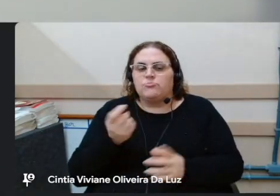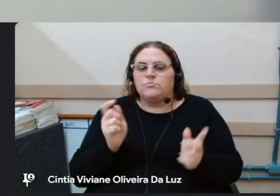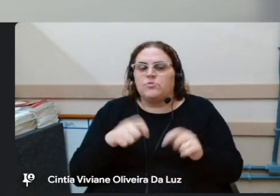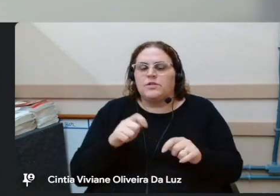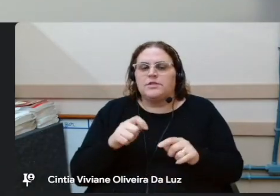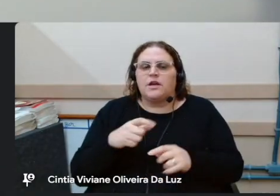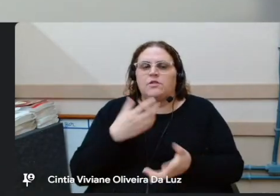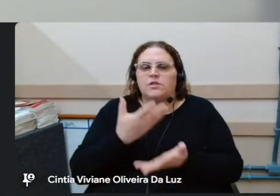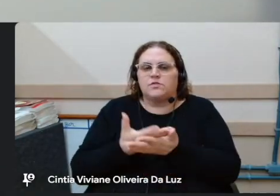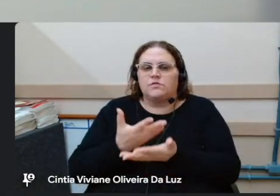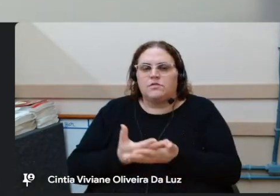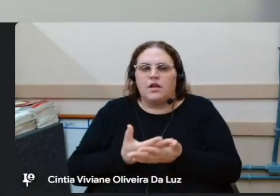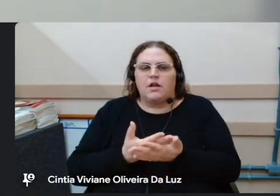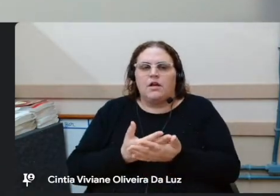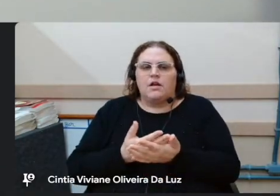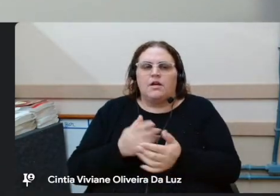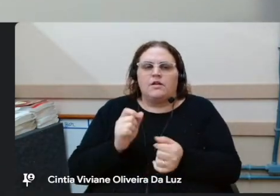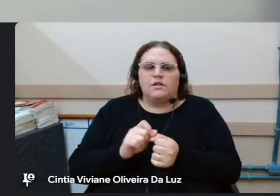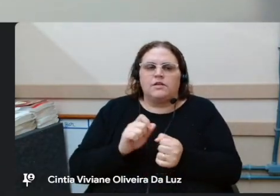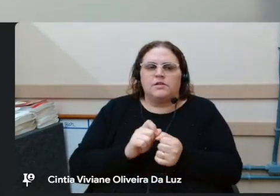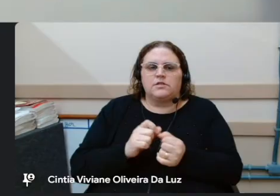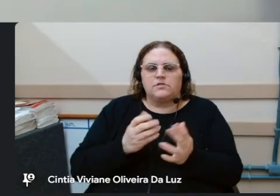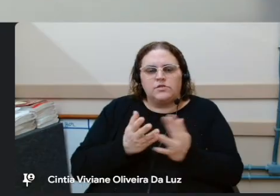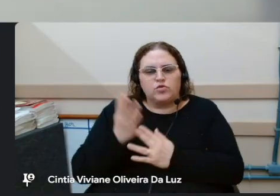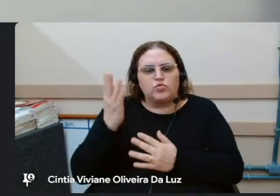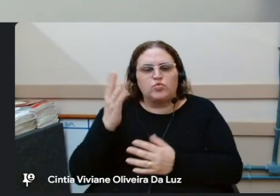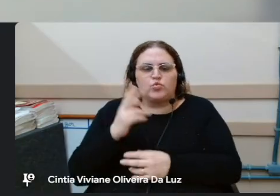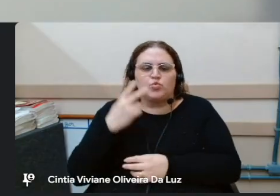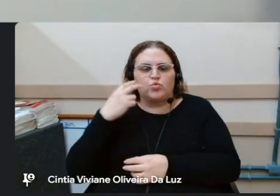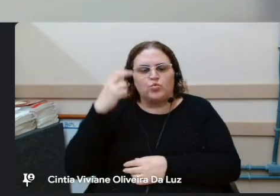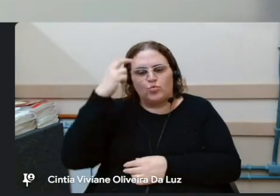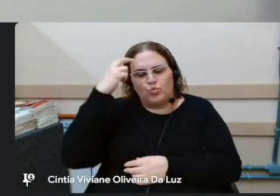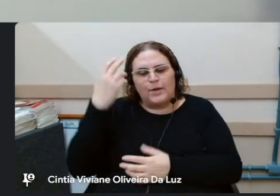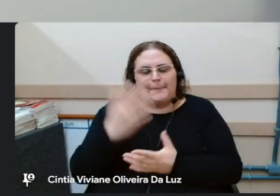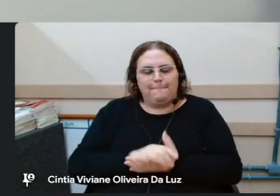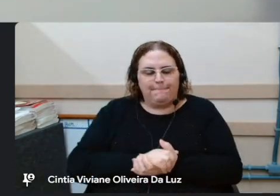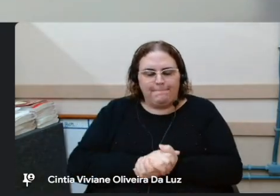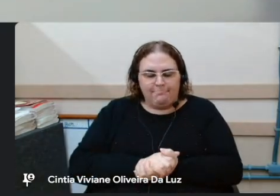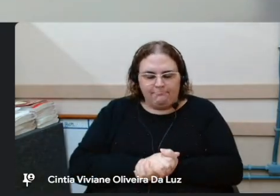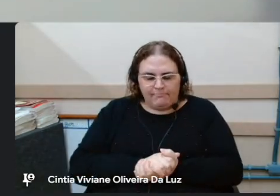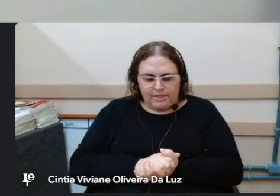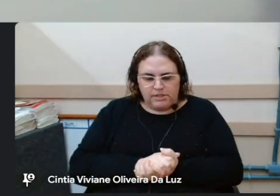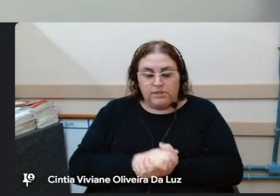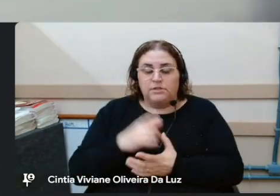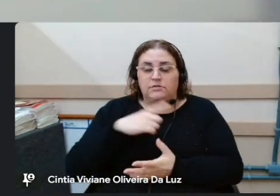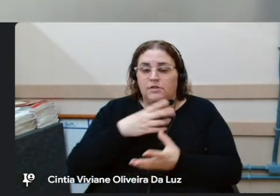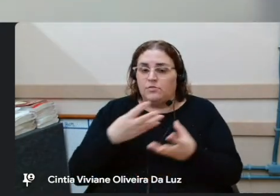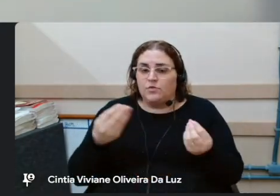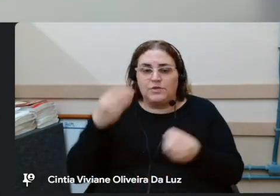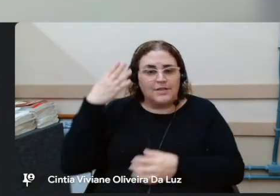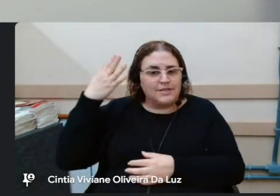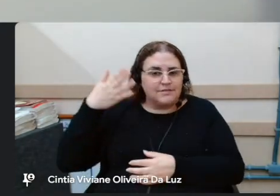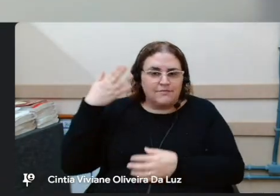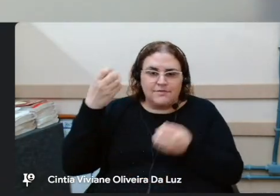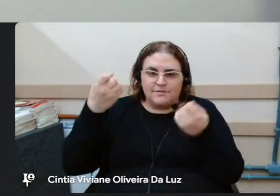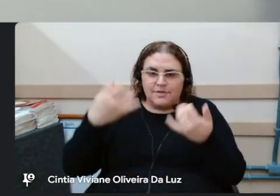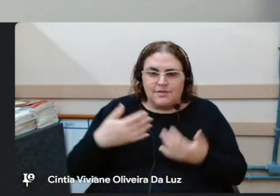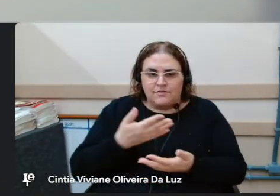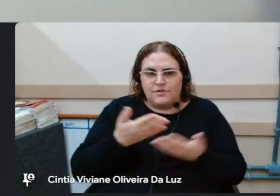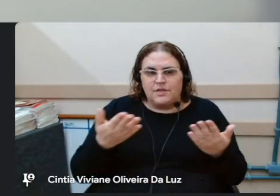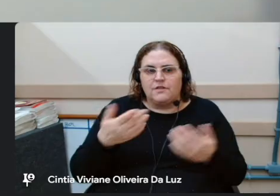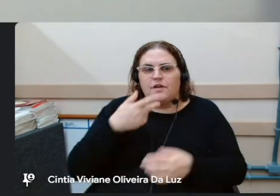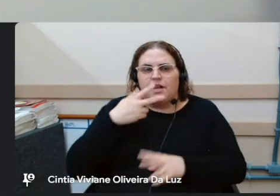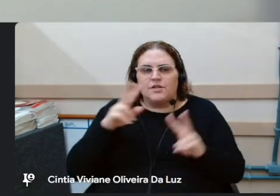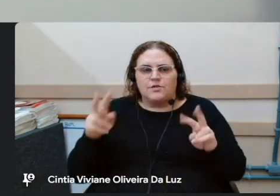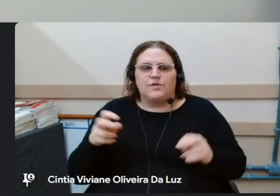potencial eh em ser estudado né atravessado pelos institudos culturais e então várias falas de vocês eu vim só prazer que várias falas que